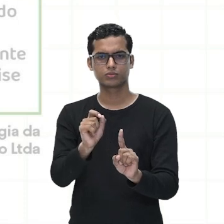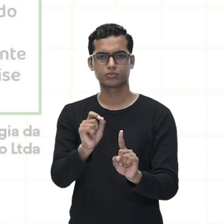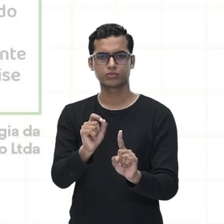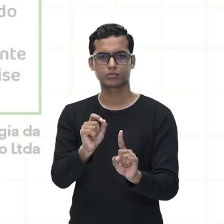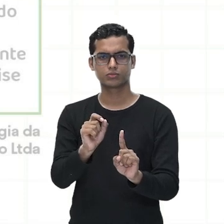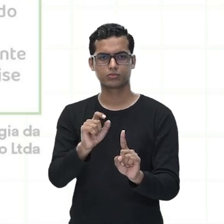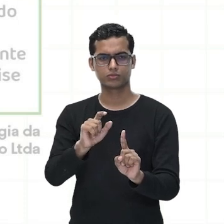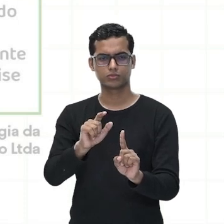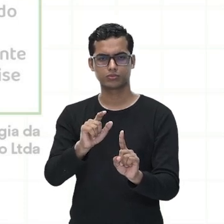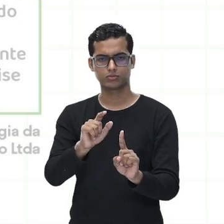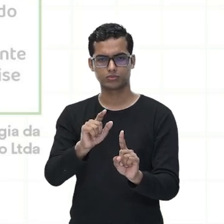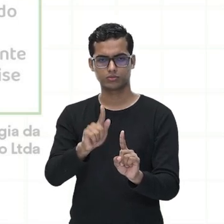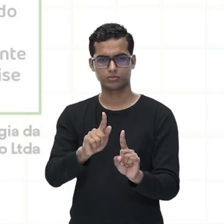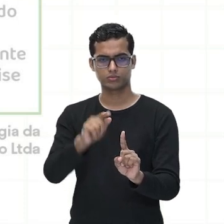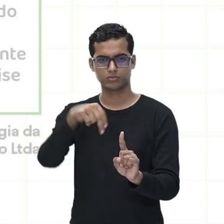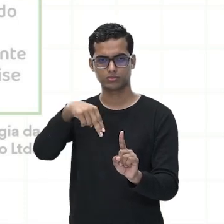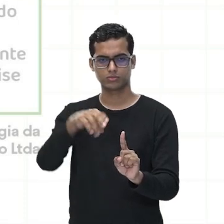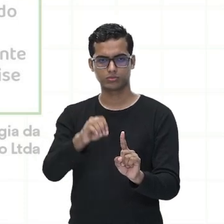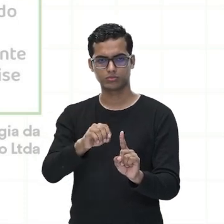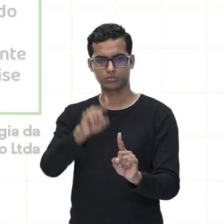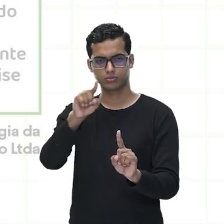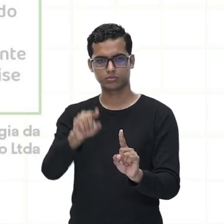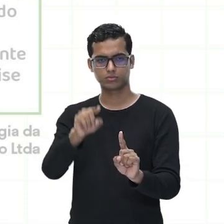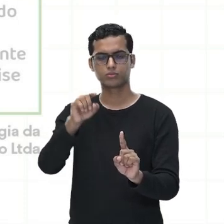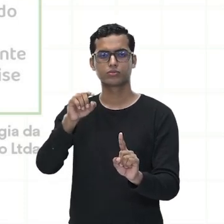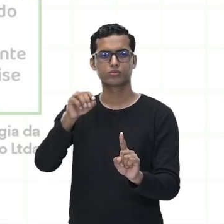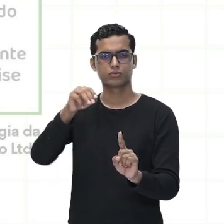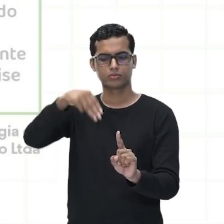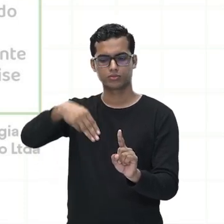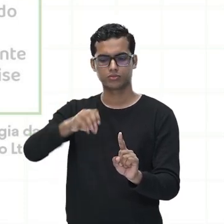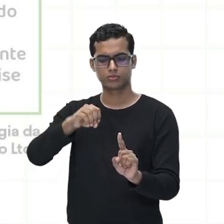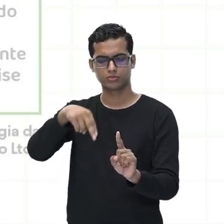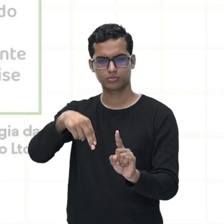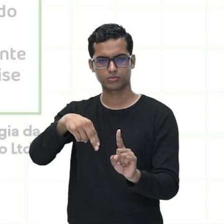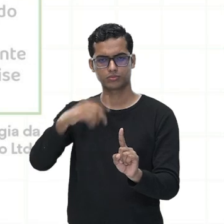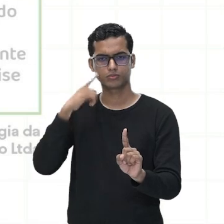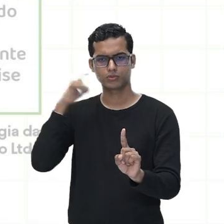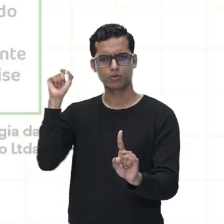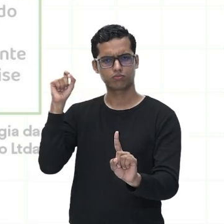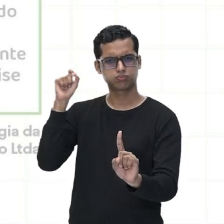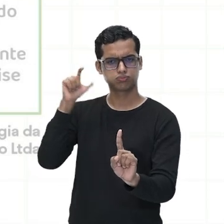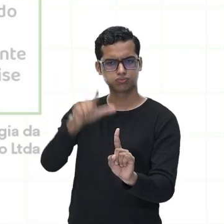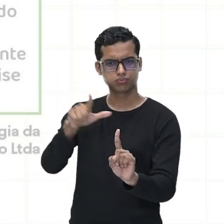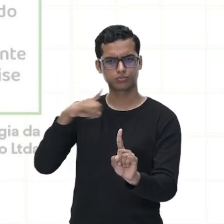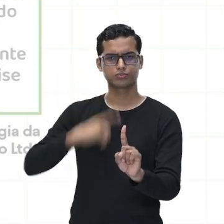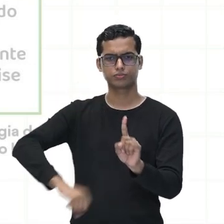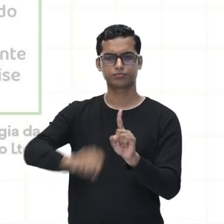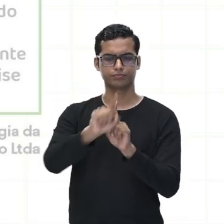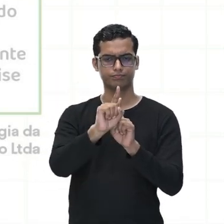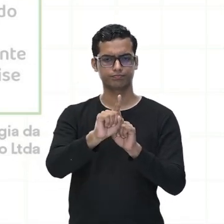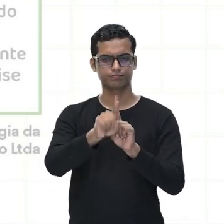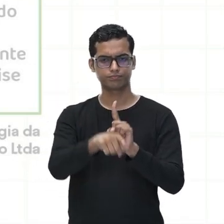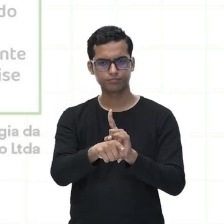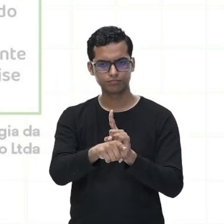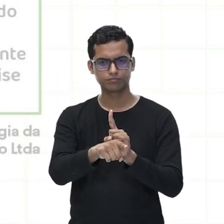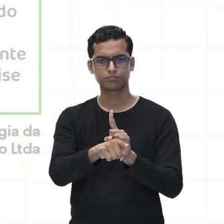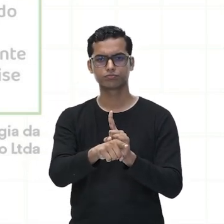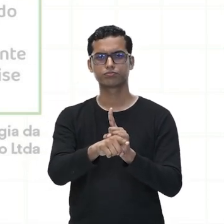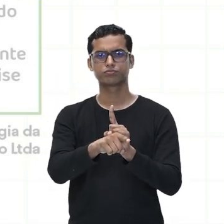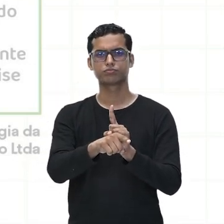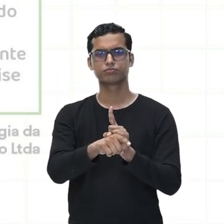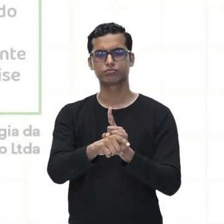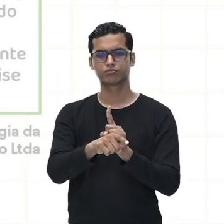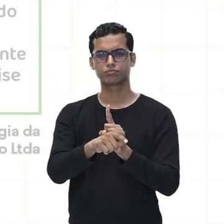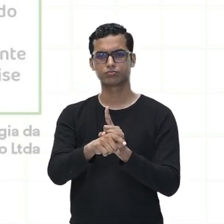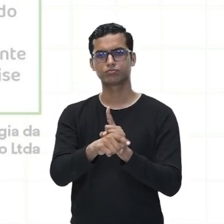é o gnomo, certo? O nome desse equipamento é gnomo. Ele deve ser fixado